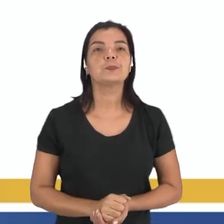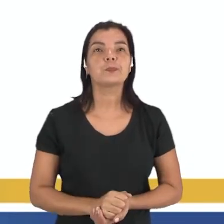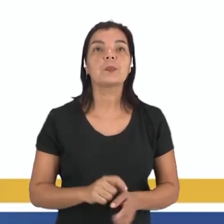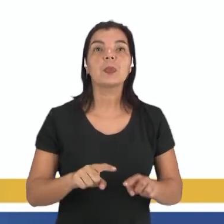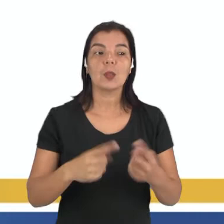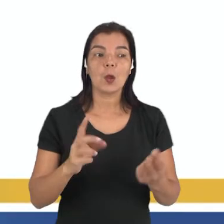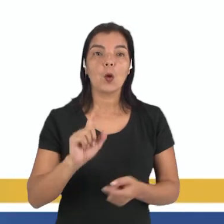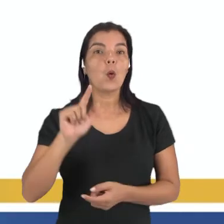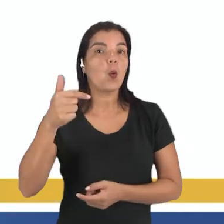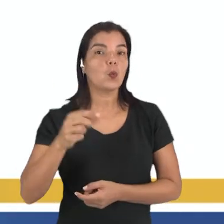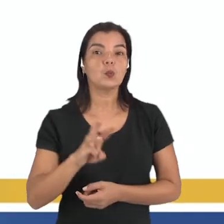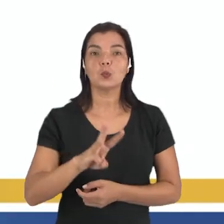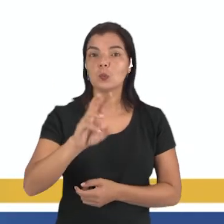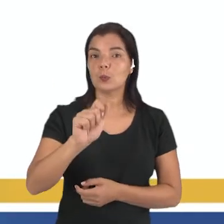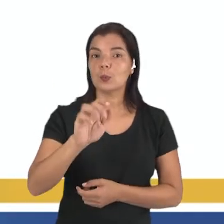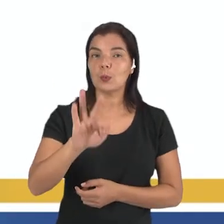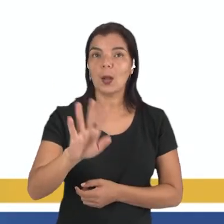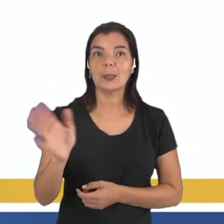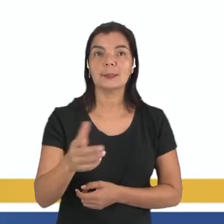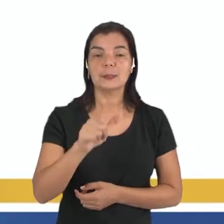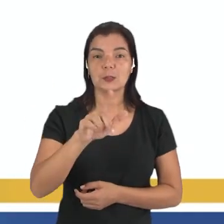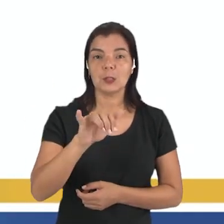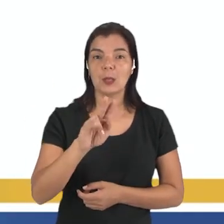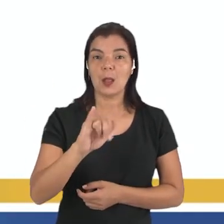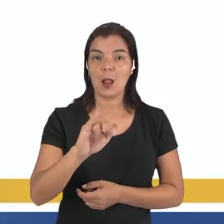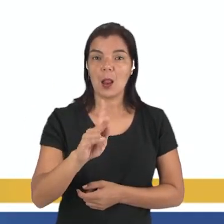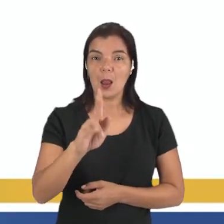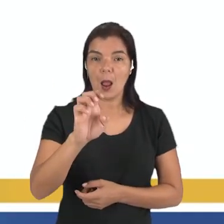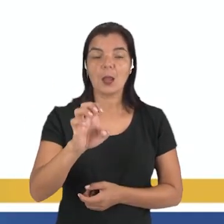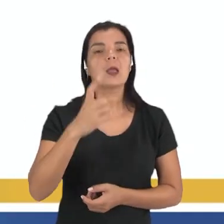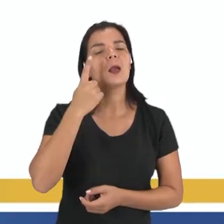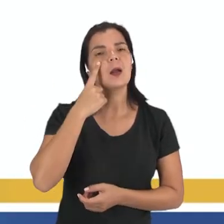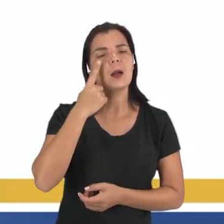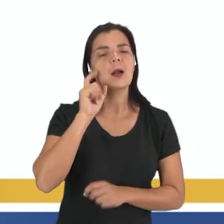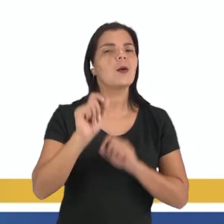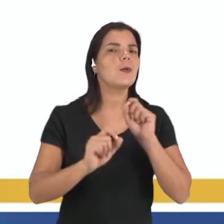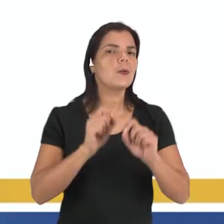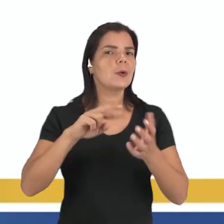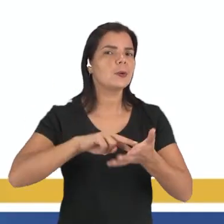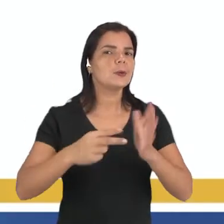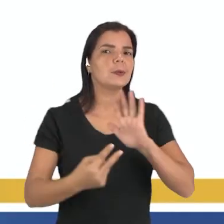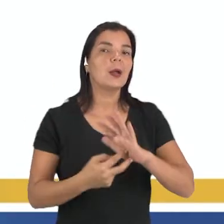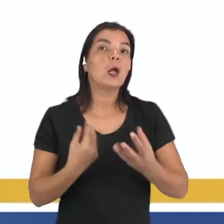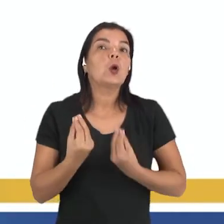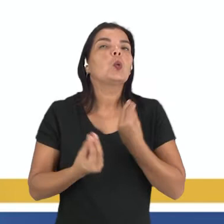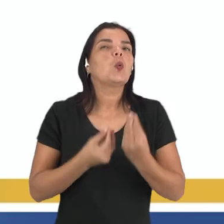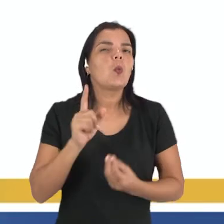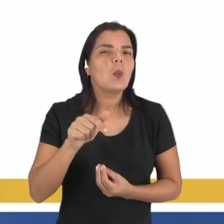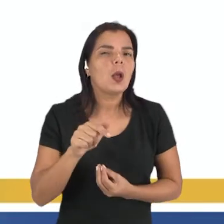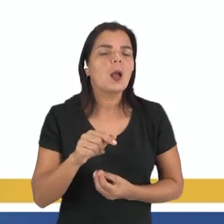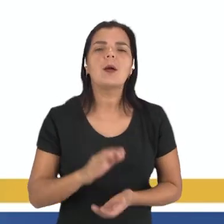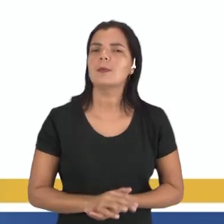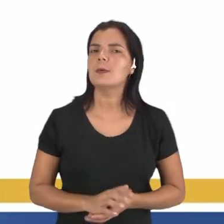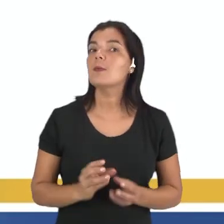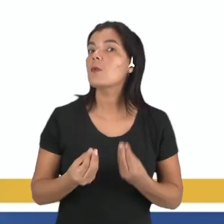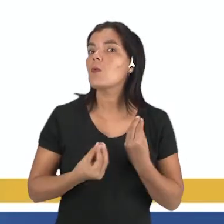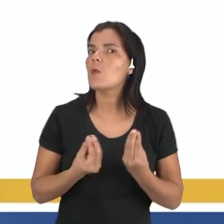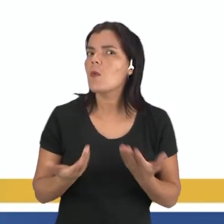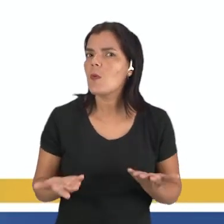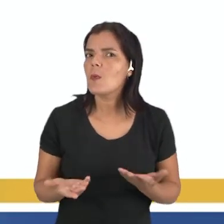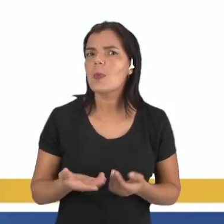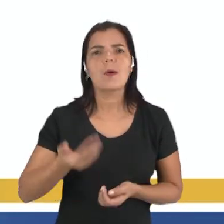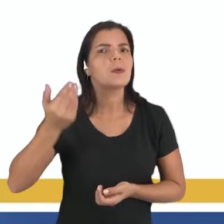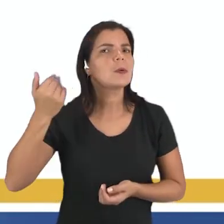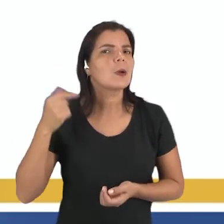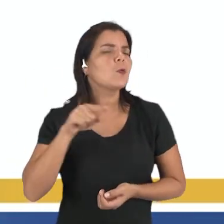Outra expressão é o what like. Esse what like vai significar como é, como foi, como são, como eram,